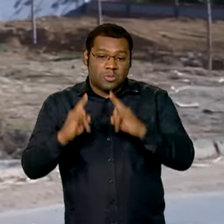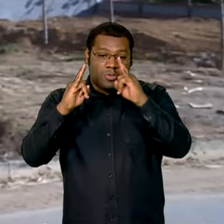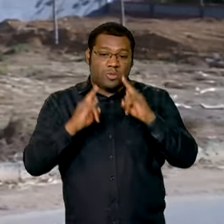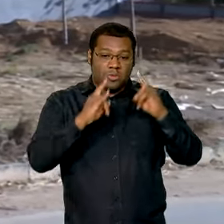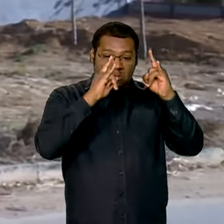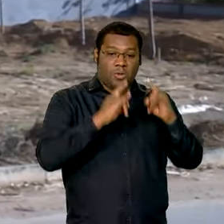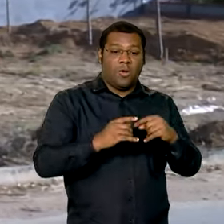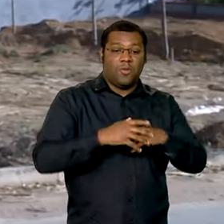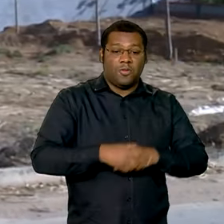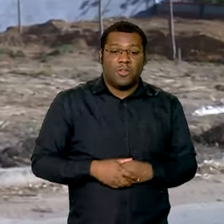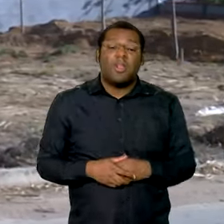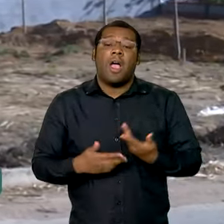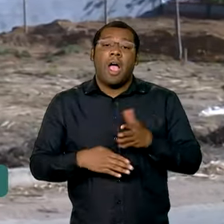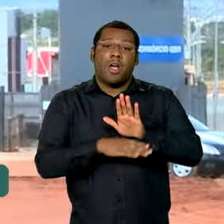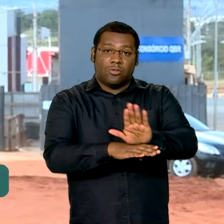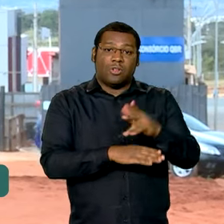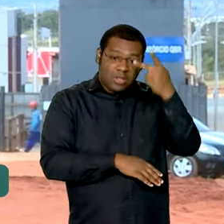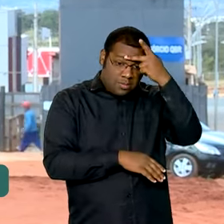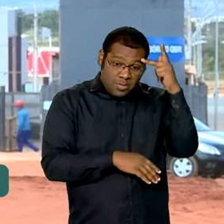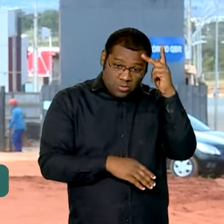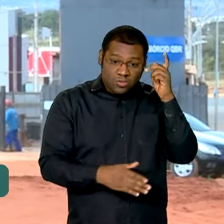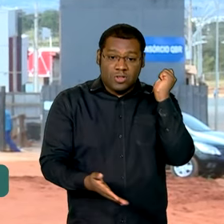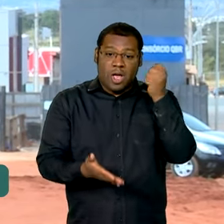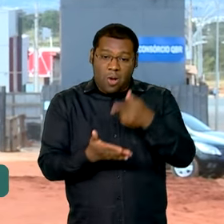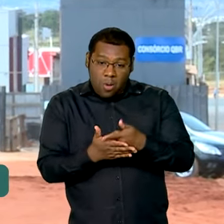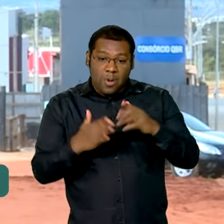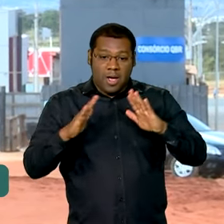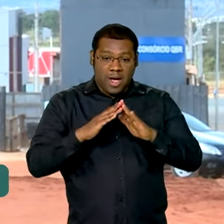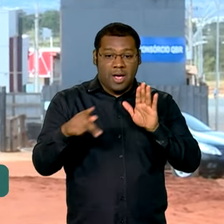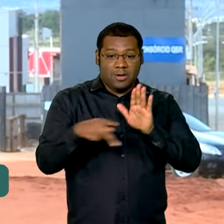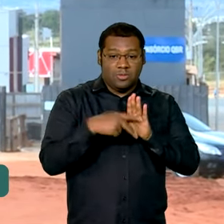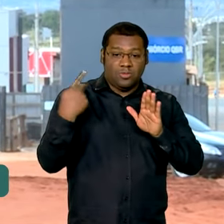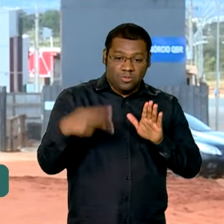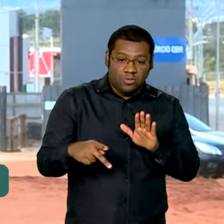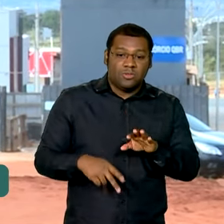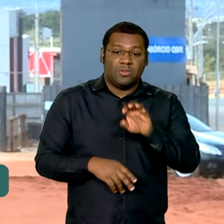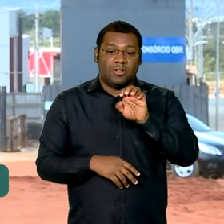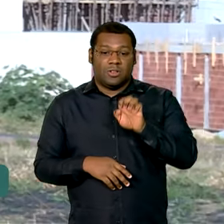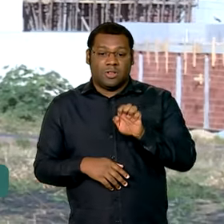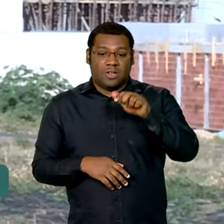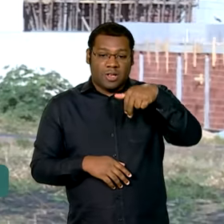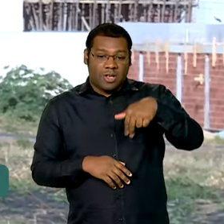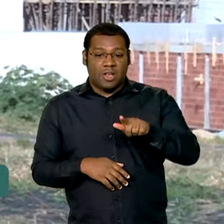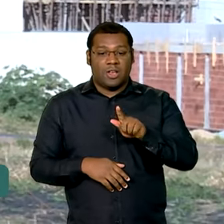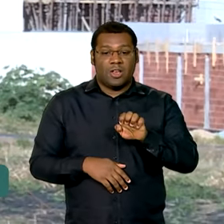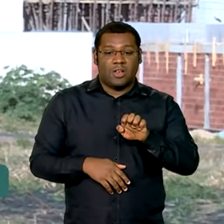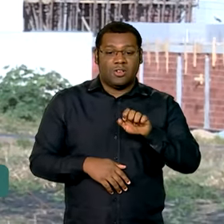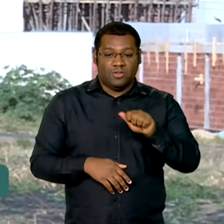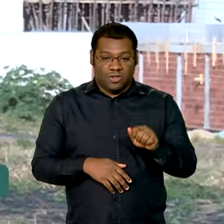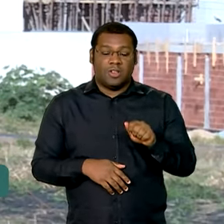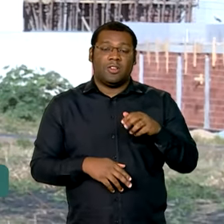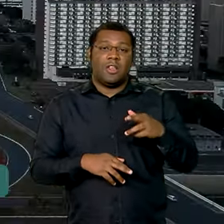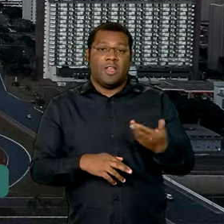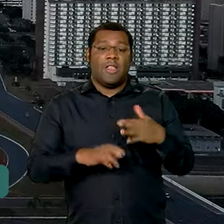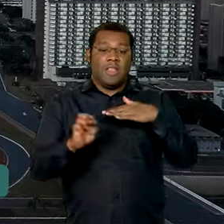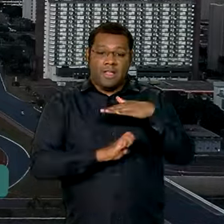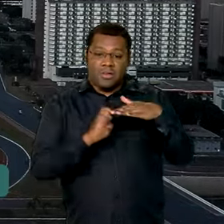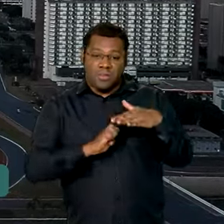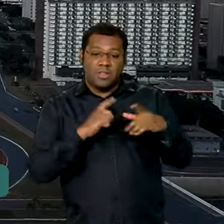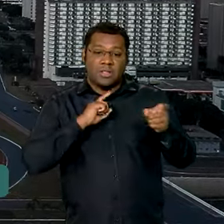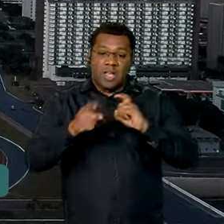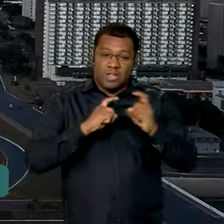para o financiamento de imóveis. A Engéia, empresa gestora de ativos que administra residências,